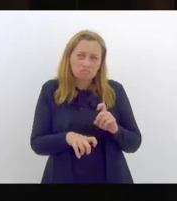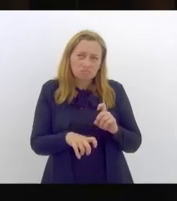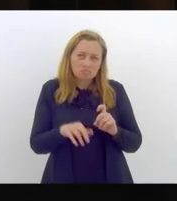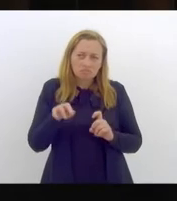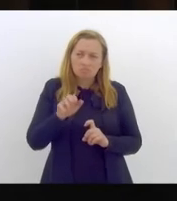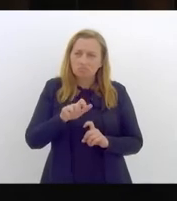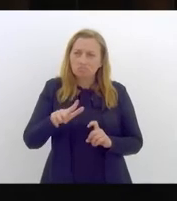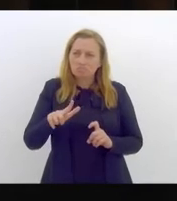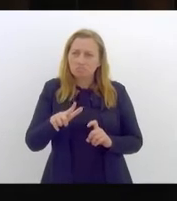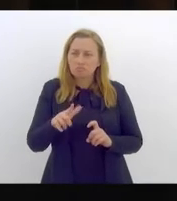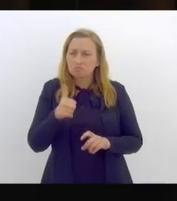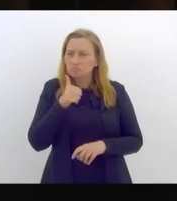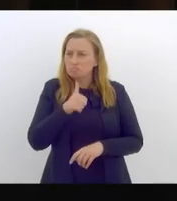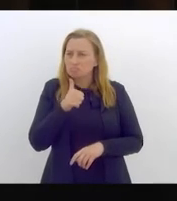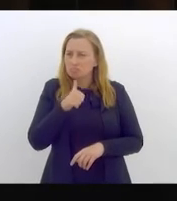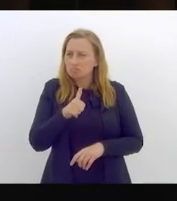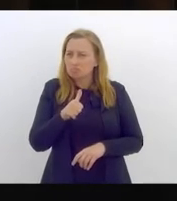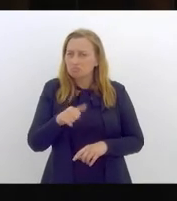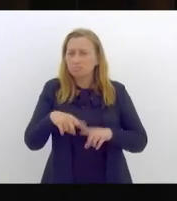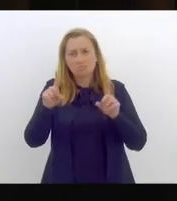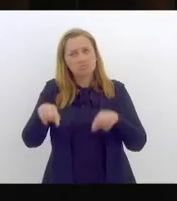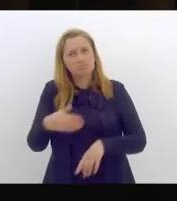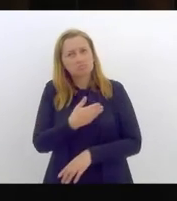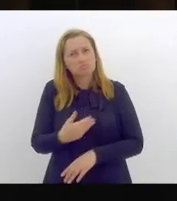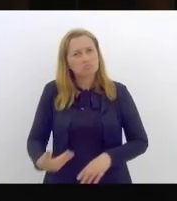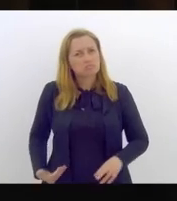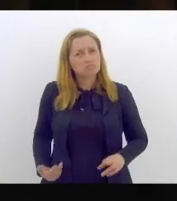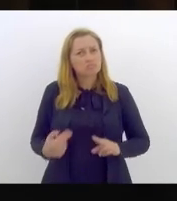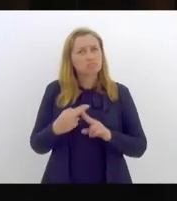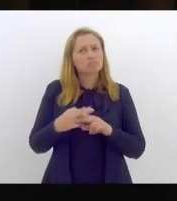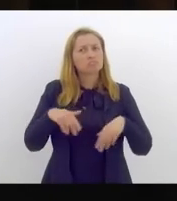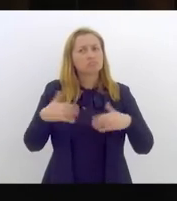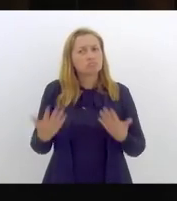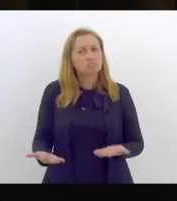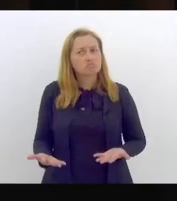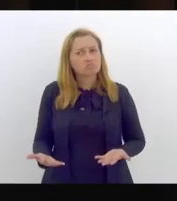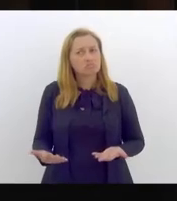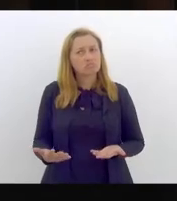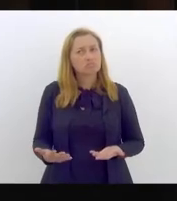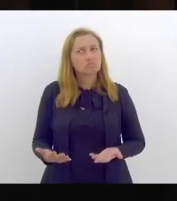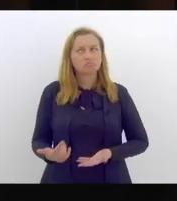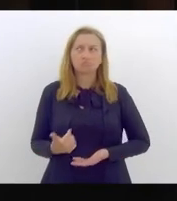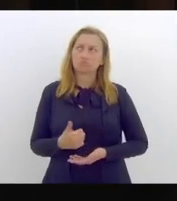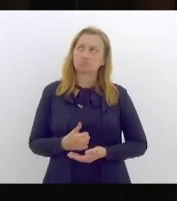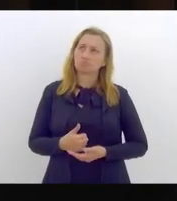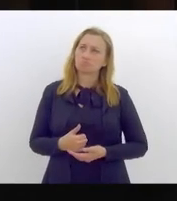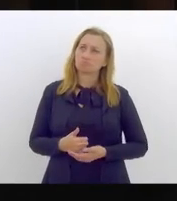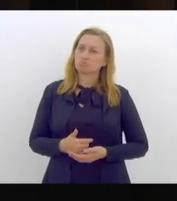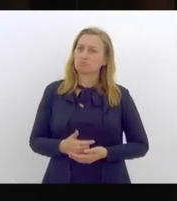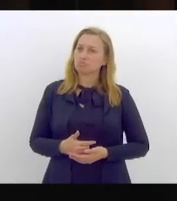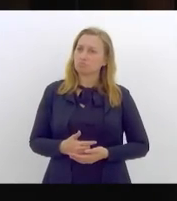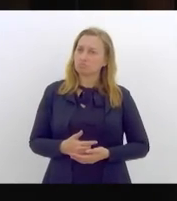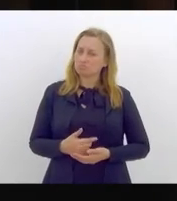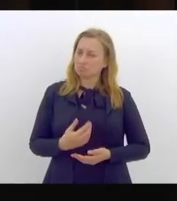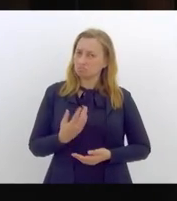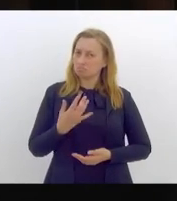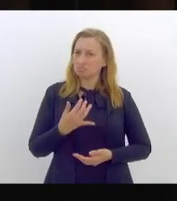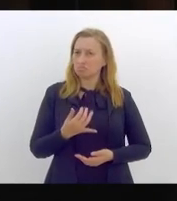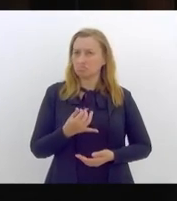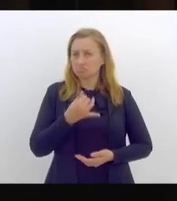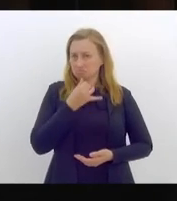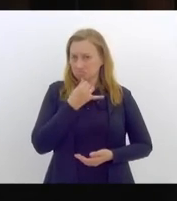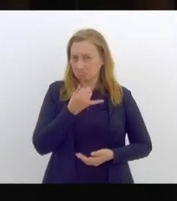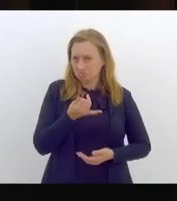mulheres servidoras públicas da Caixa. Então, eu fico aqui não só para trazer o meu